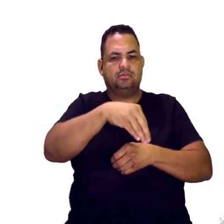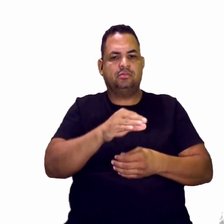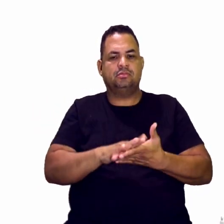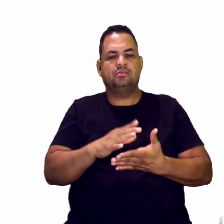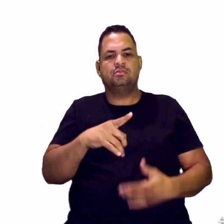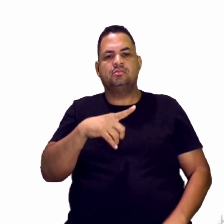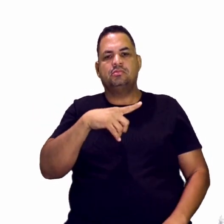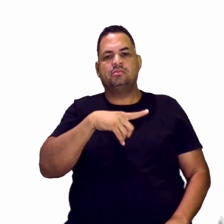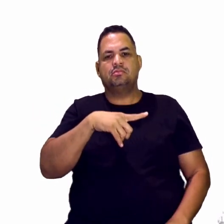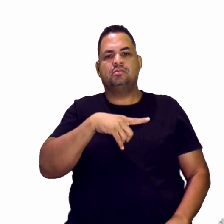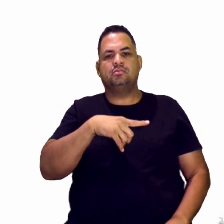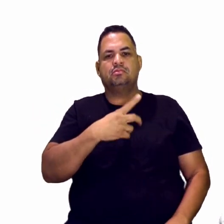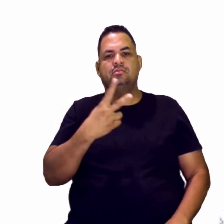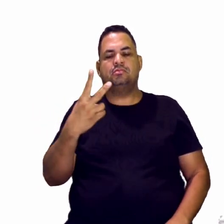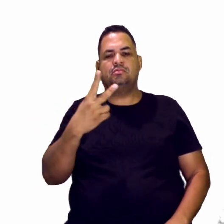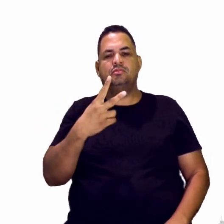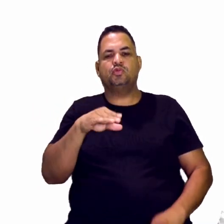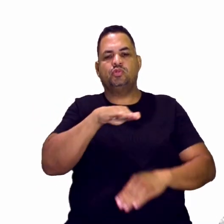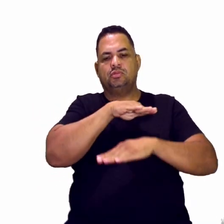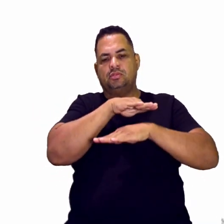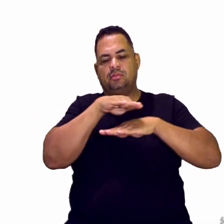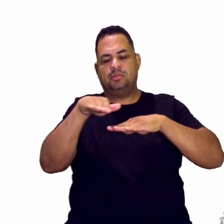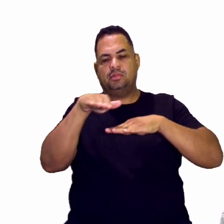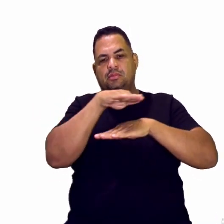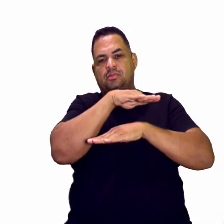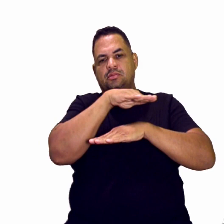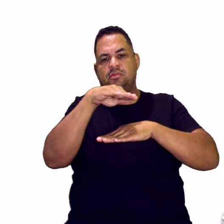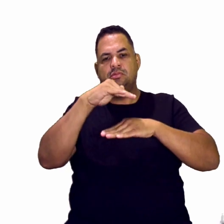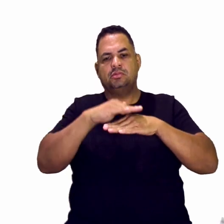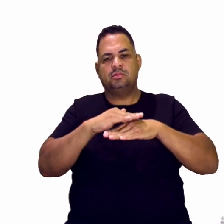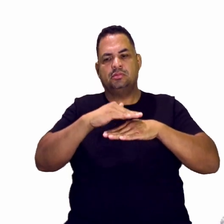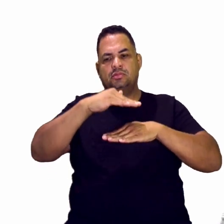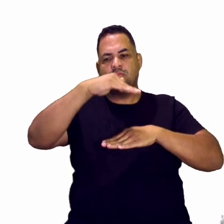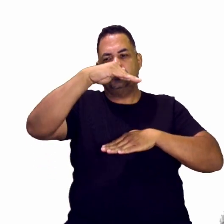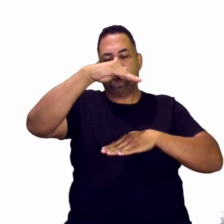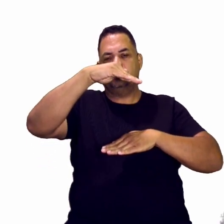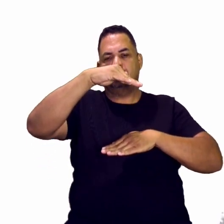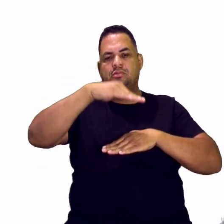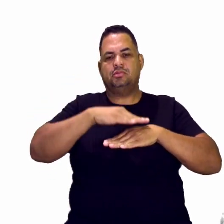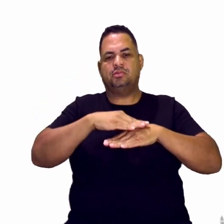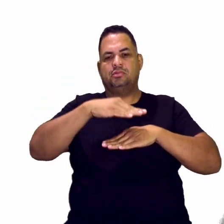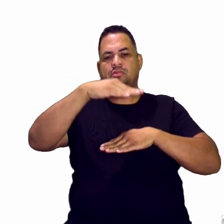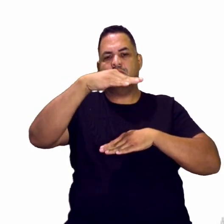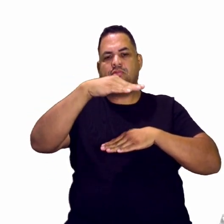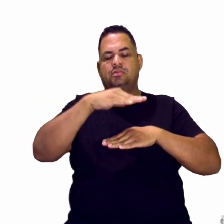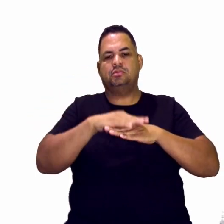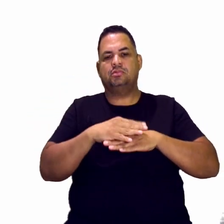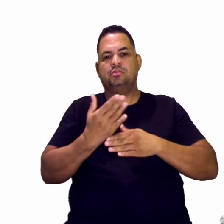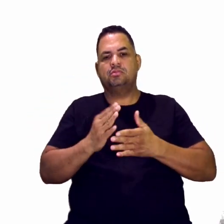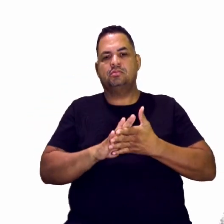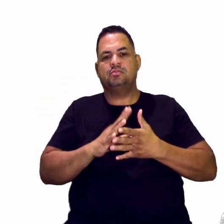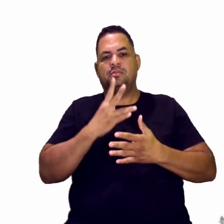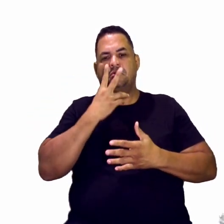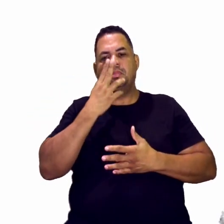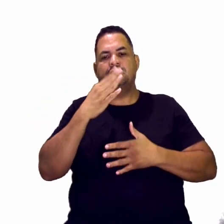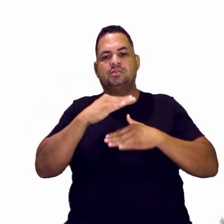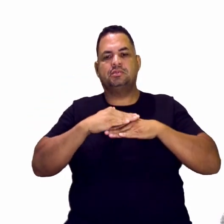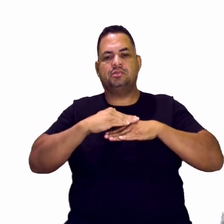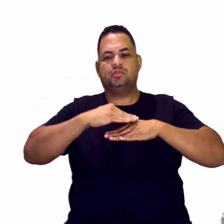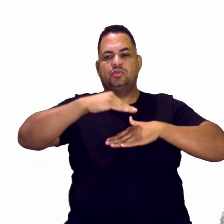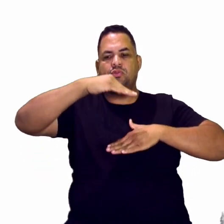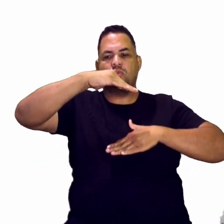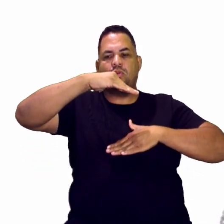percebe também que existe duas camadas, né, uma se descolando da outra, parecendo assim, como se fossem duas coisas se descolando.